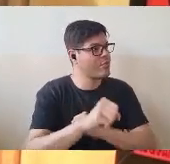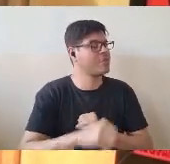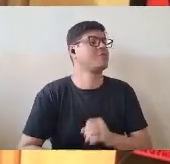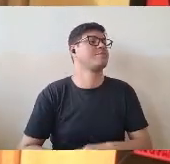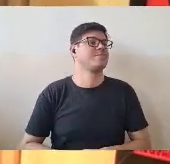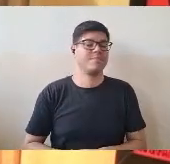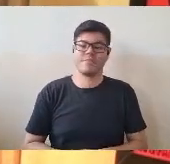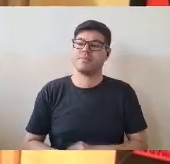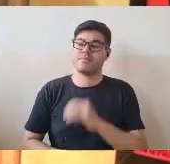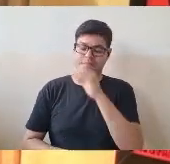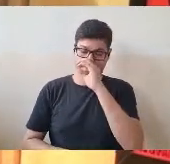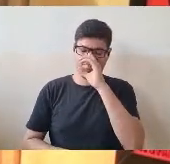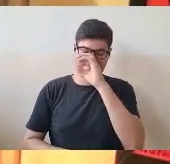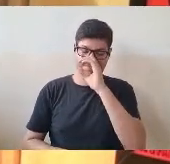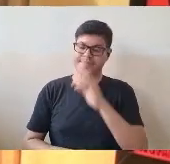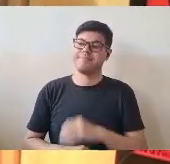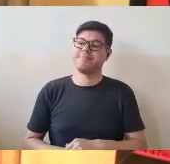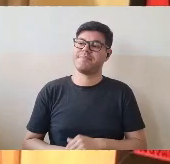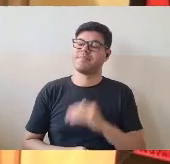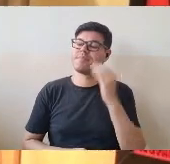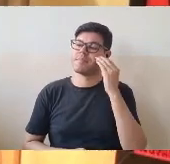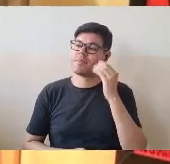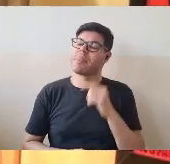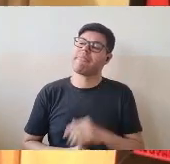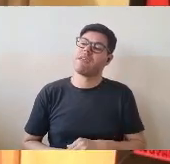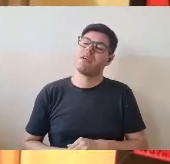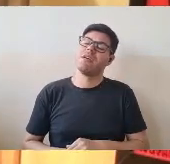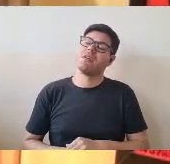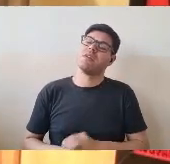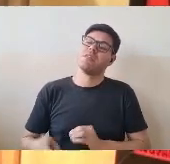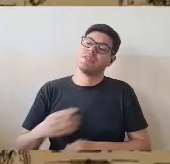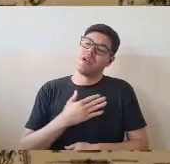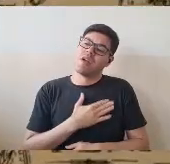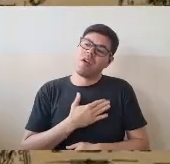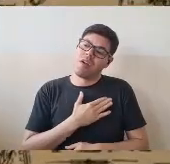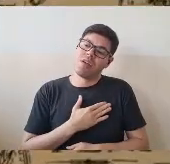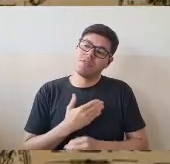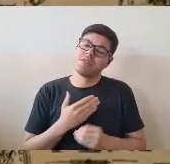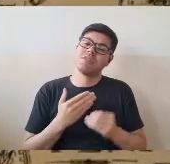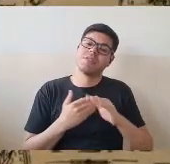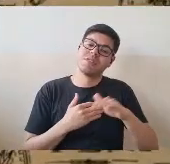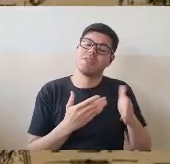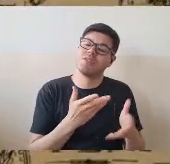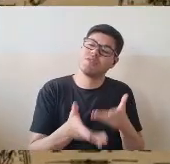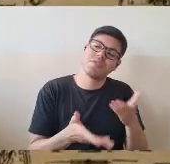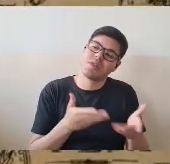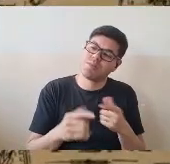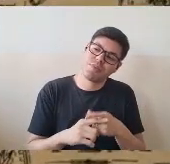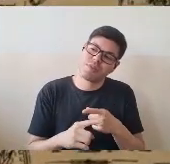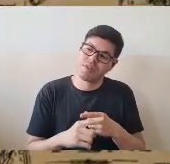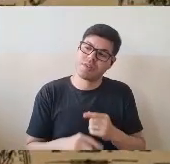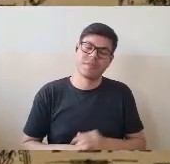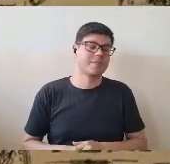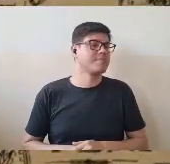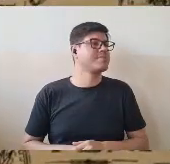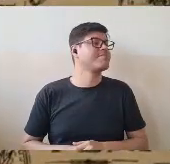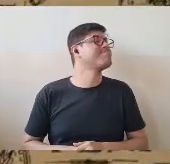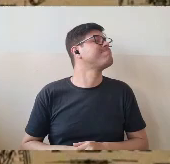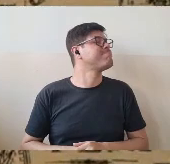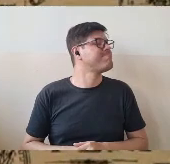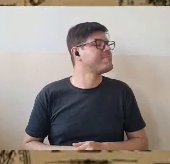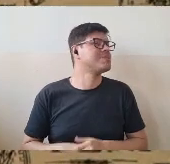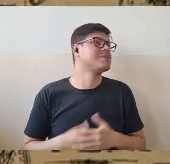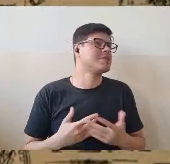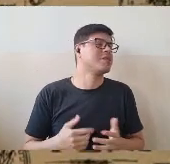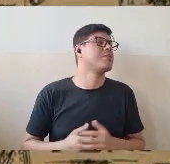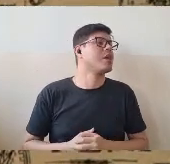abraçou a pediatria por quê? Olha, vou falar para você, eu achava que eu ia fazer obstetrícia. Nossa. E descobri que